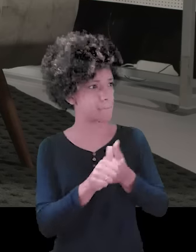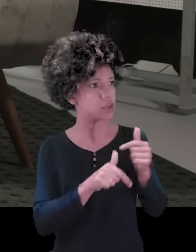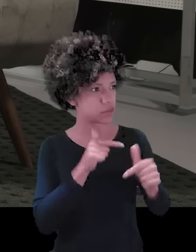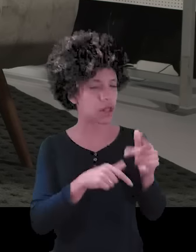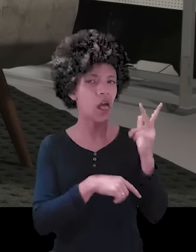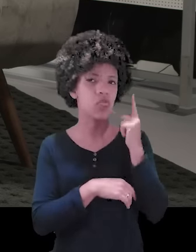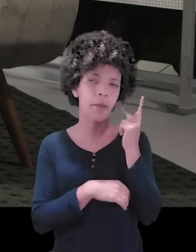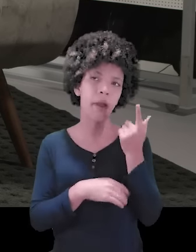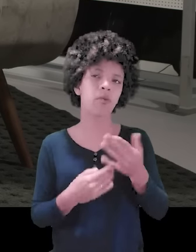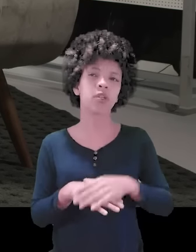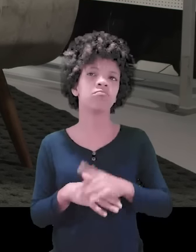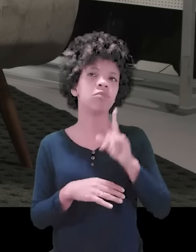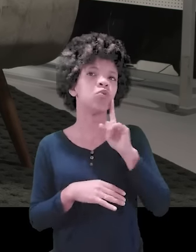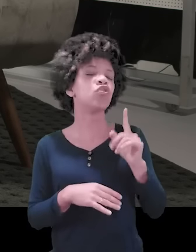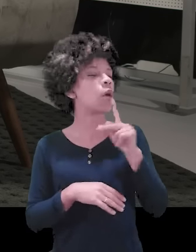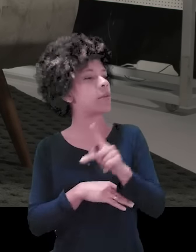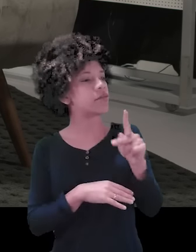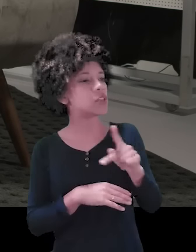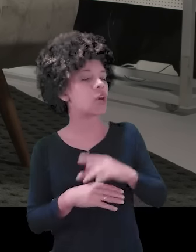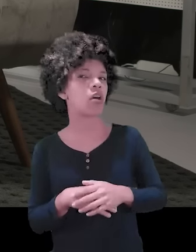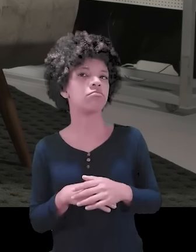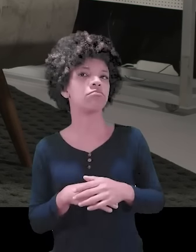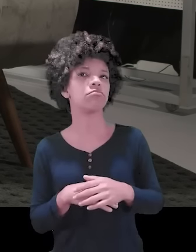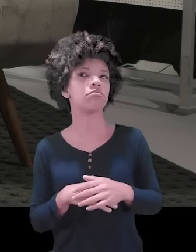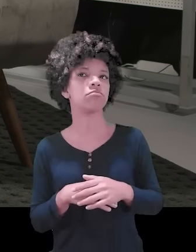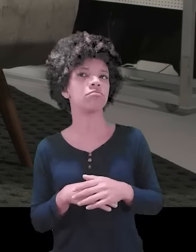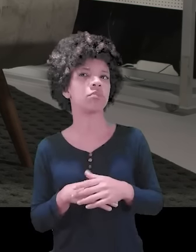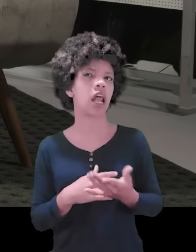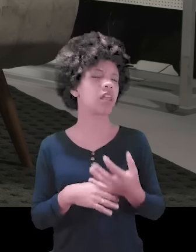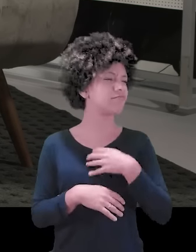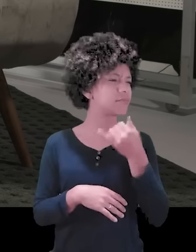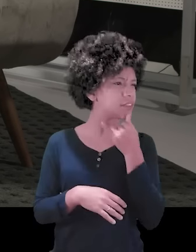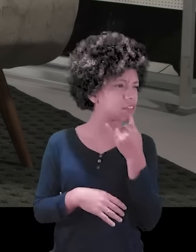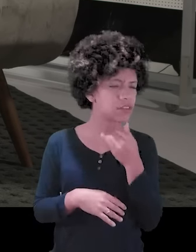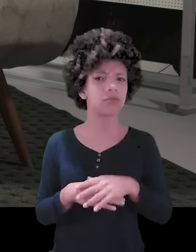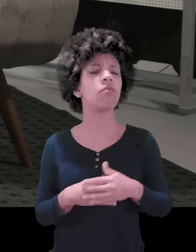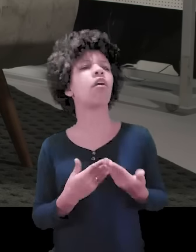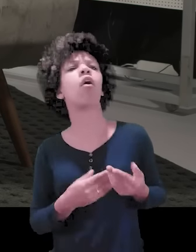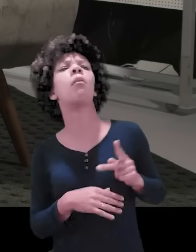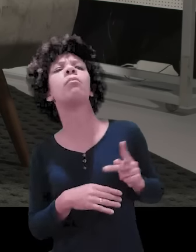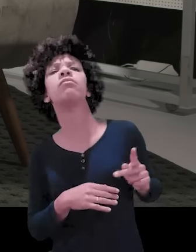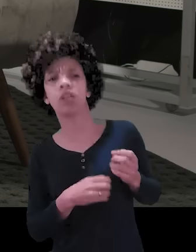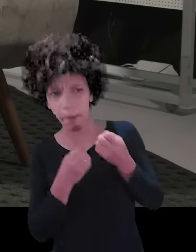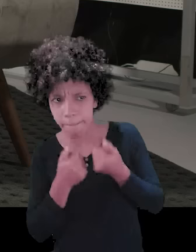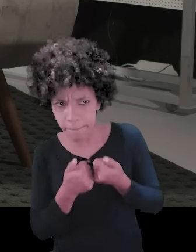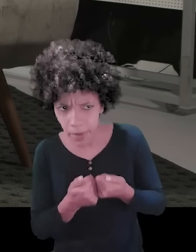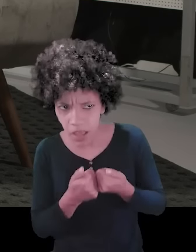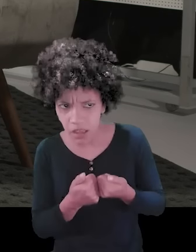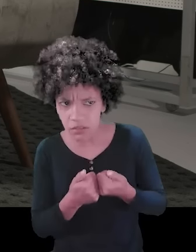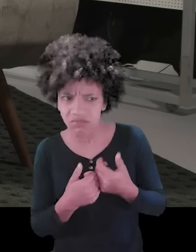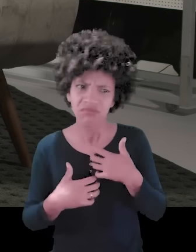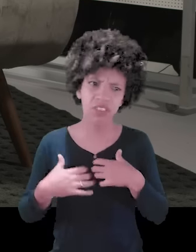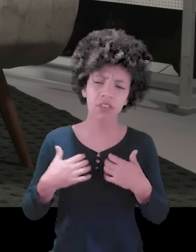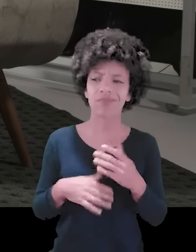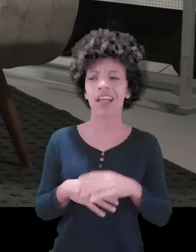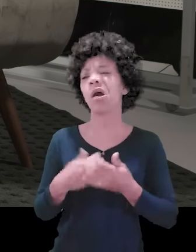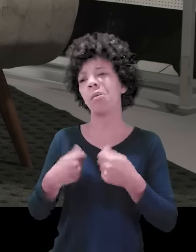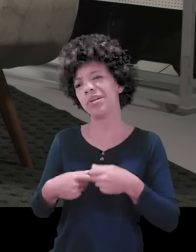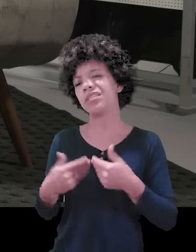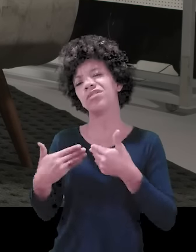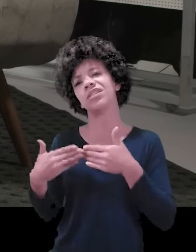não normal daí um dia o professor volta Ele tava meio triste da gente tô professora Você tá bem você não tá bem dele a gente